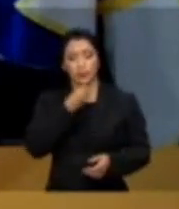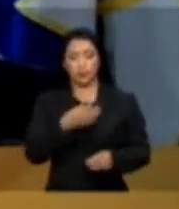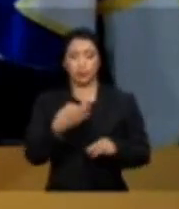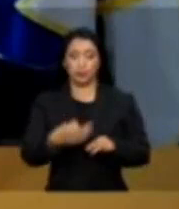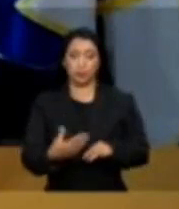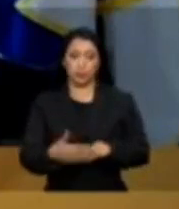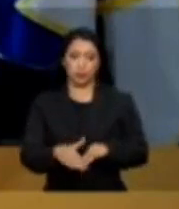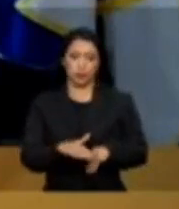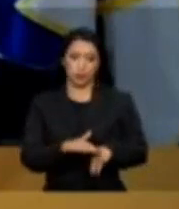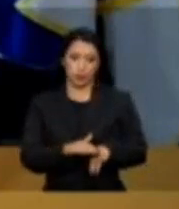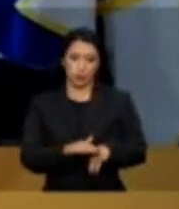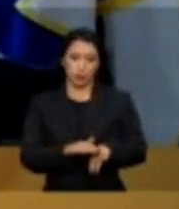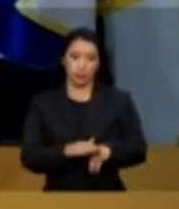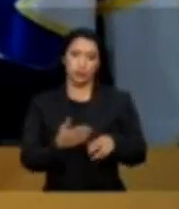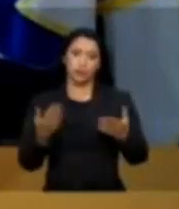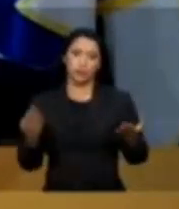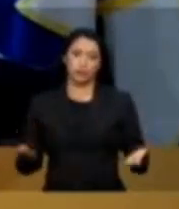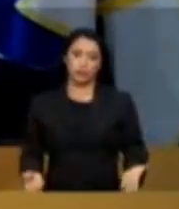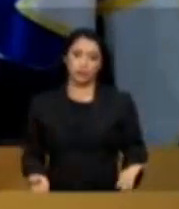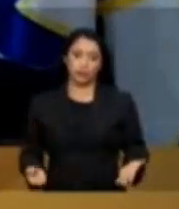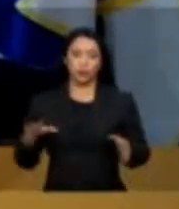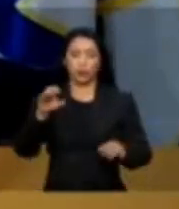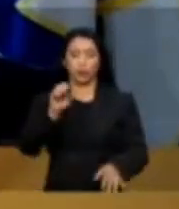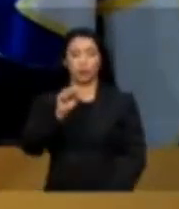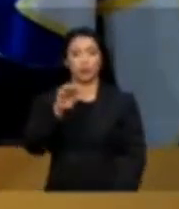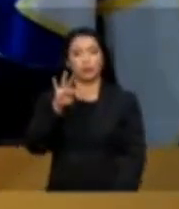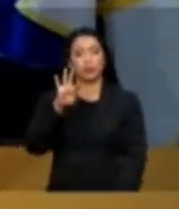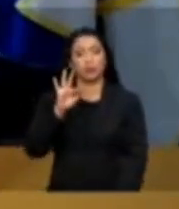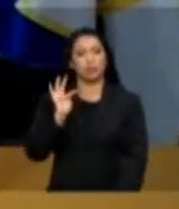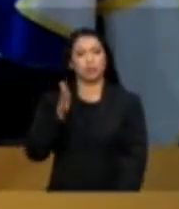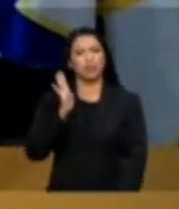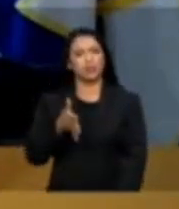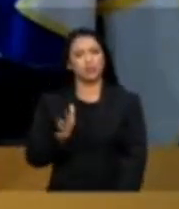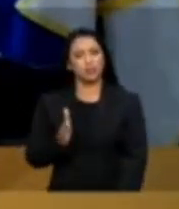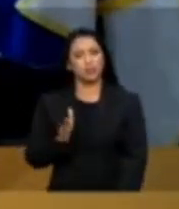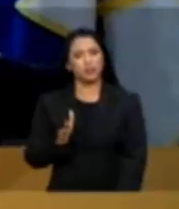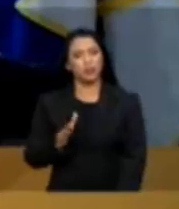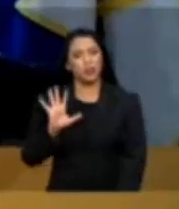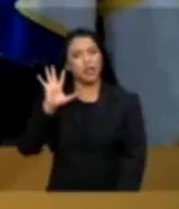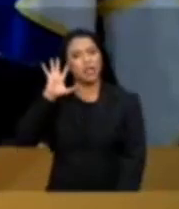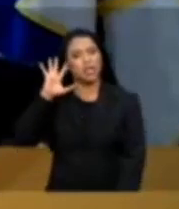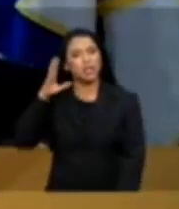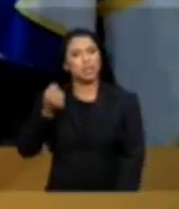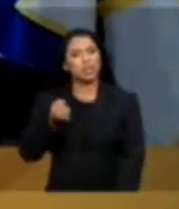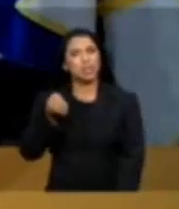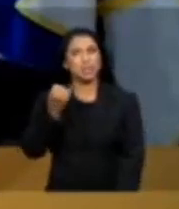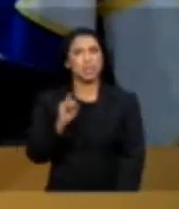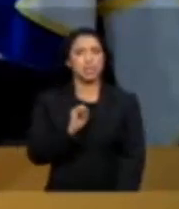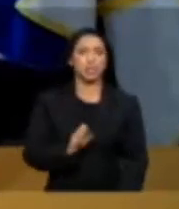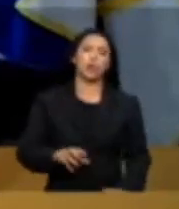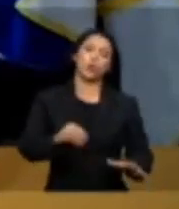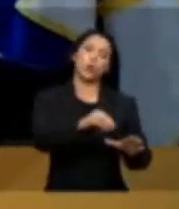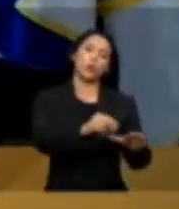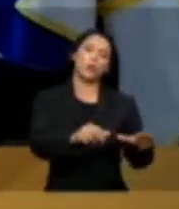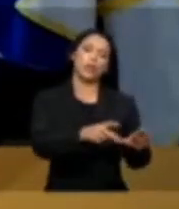ministros, essa egrégia Suprema Corte já foi chamada a decidir se uma terra ocupada por